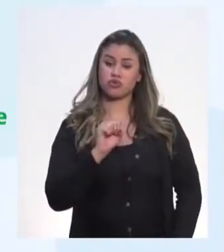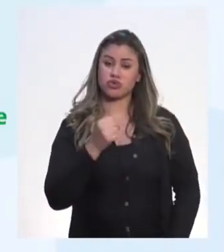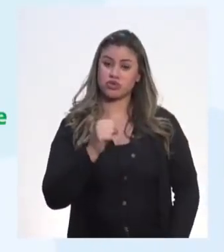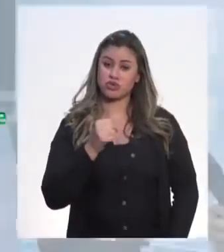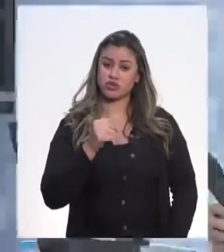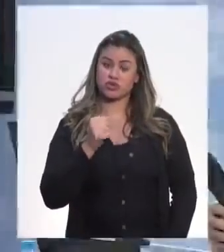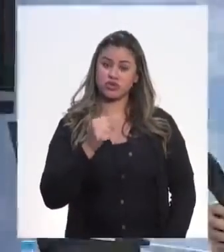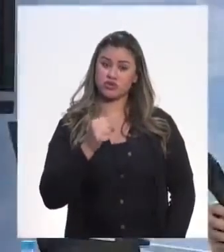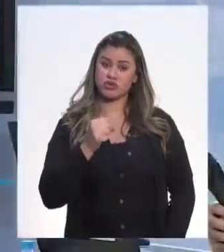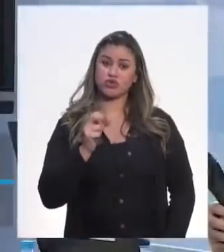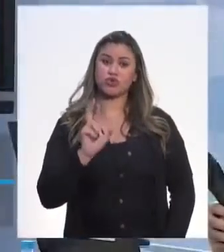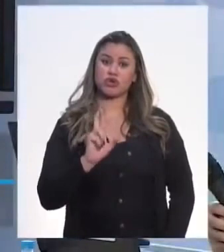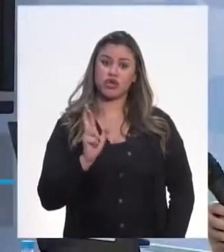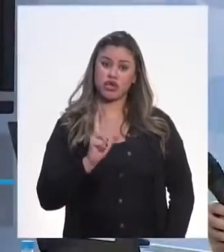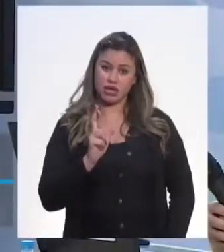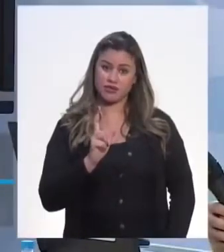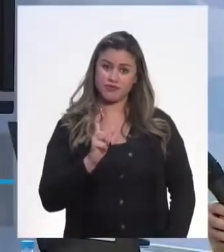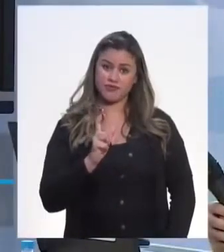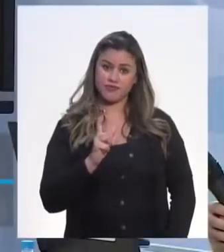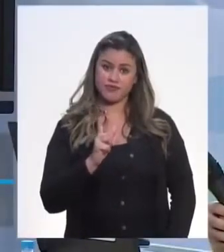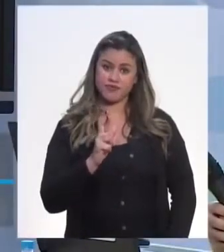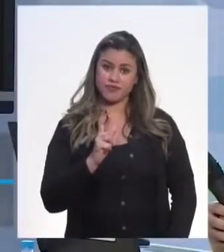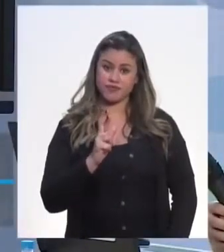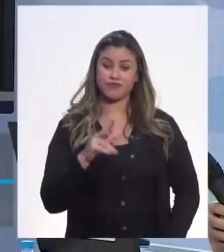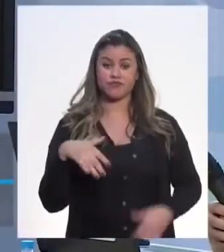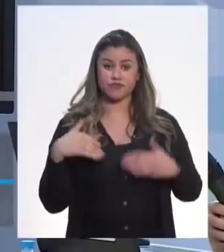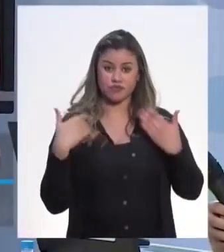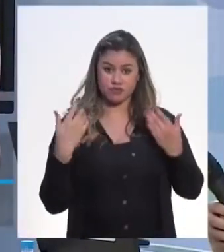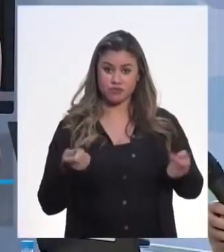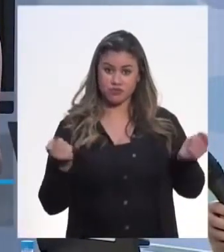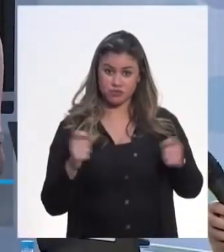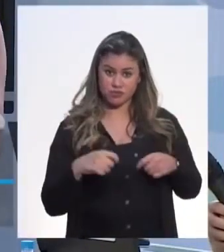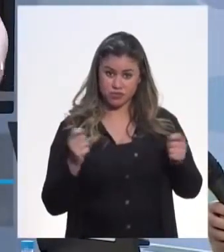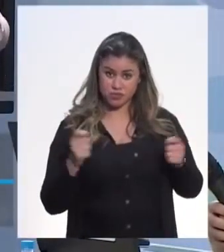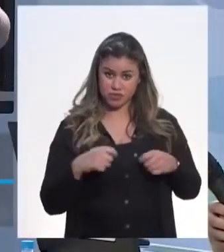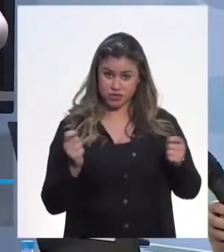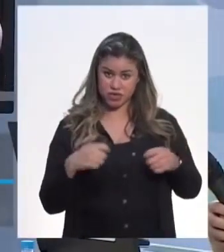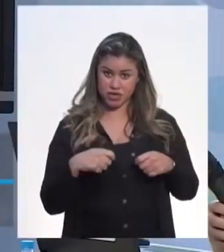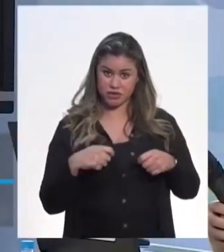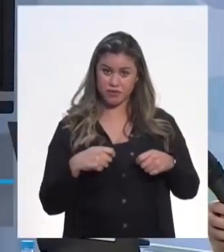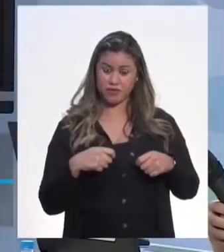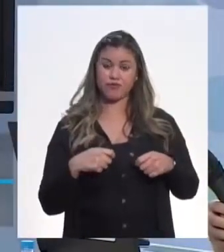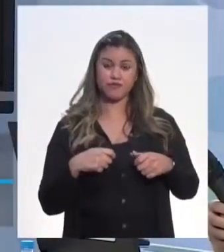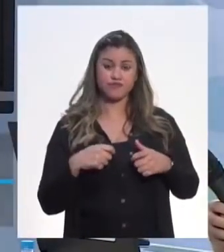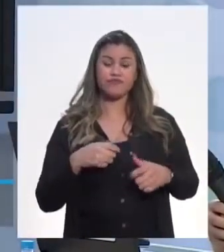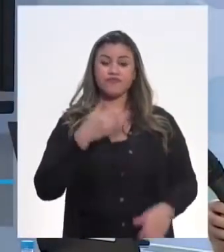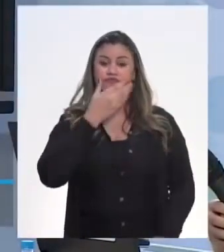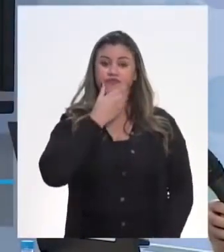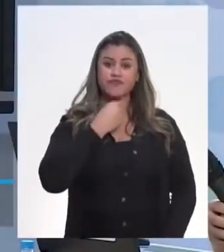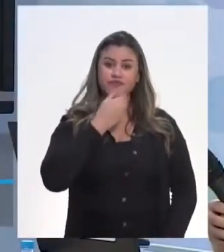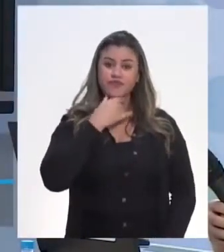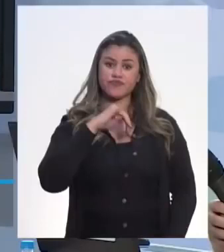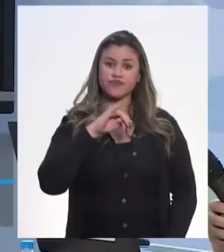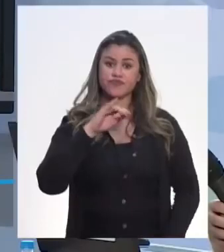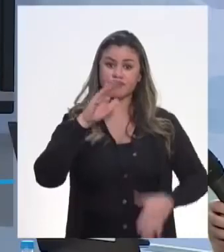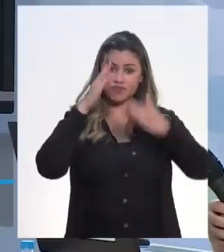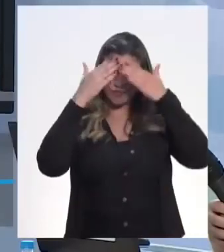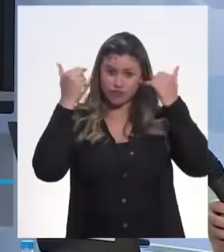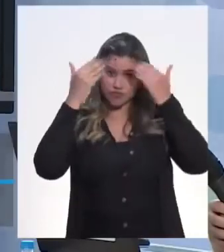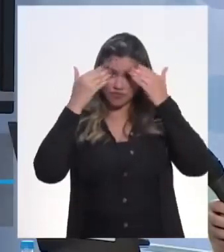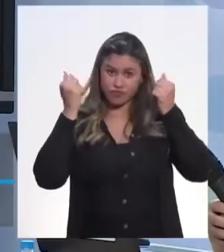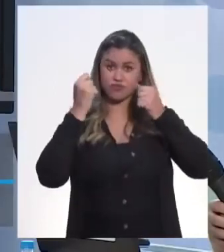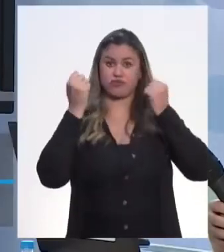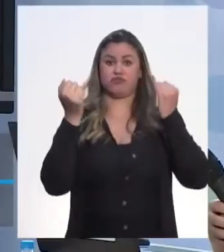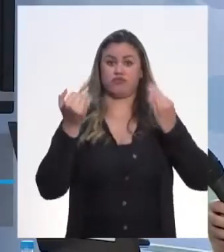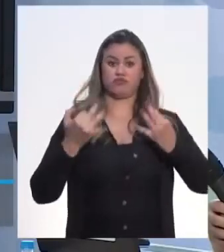288 reais então eu tenho condições de ir fazendo isso e como Jonas disse quando a gente olha que